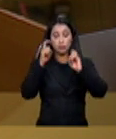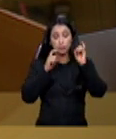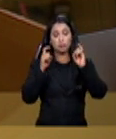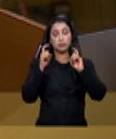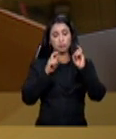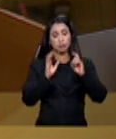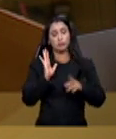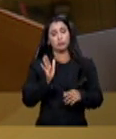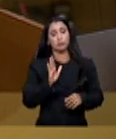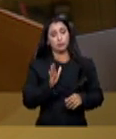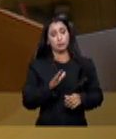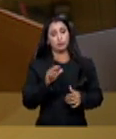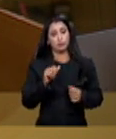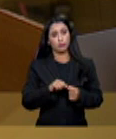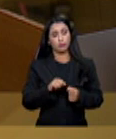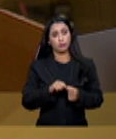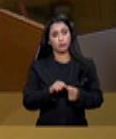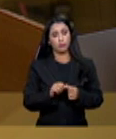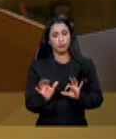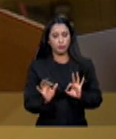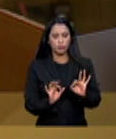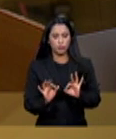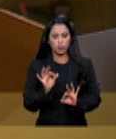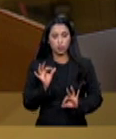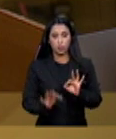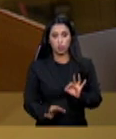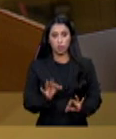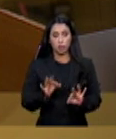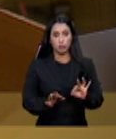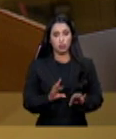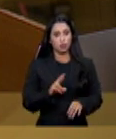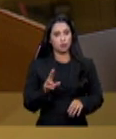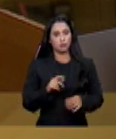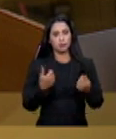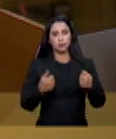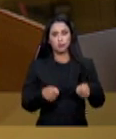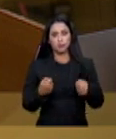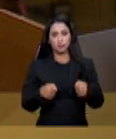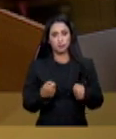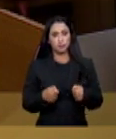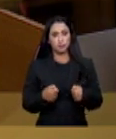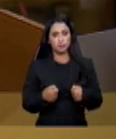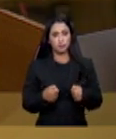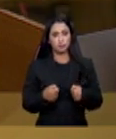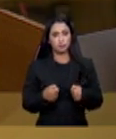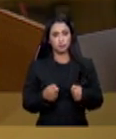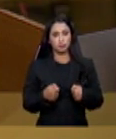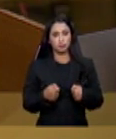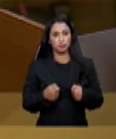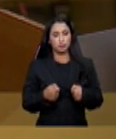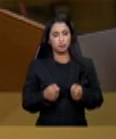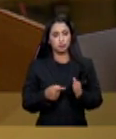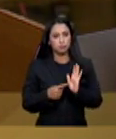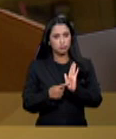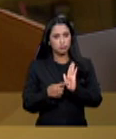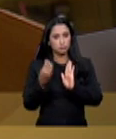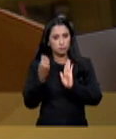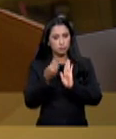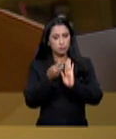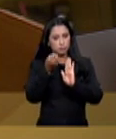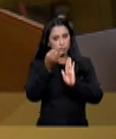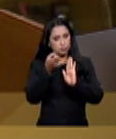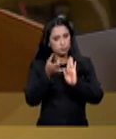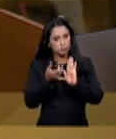são tuteladas pela ordem jurídica e, portanto, não necessitariam uma explicitação